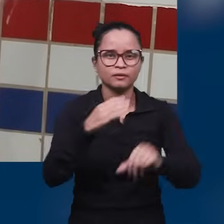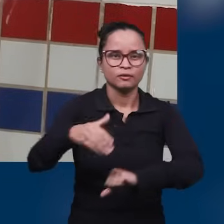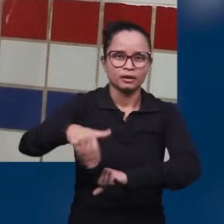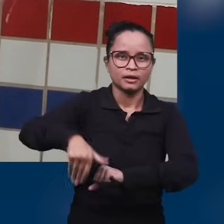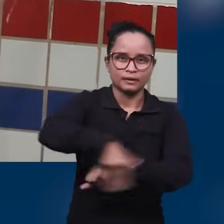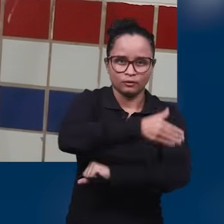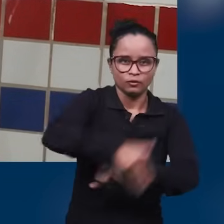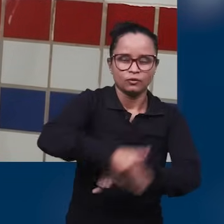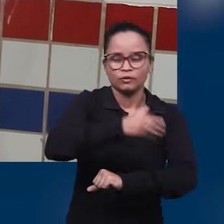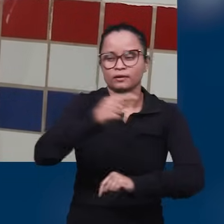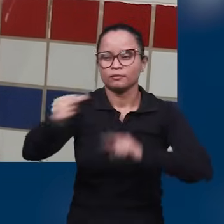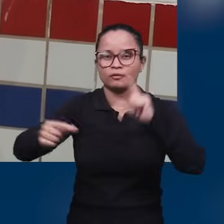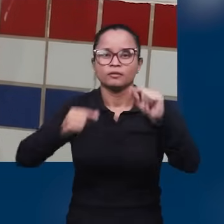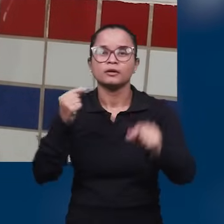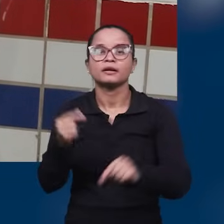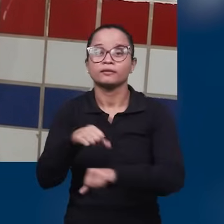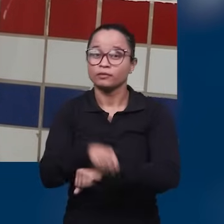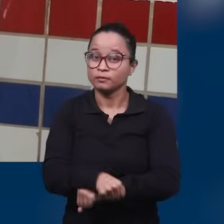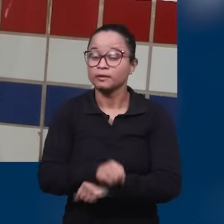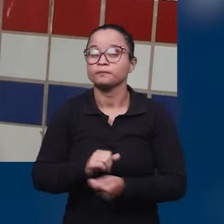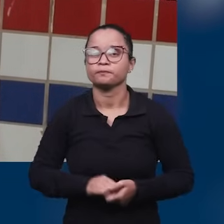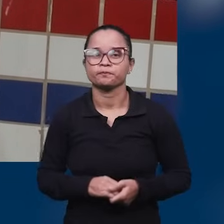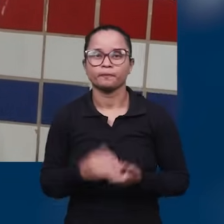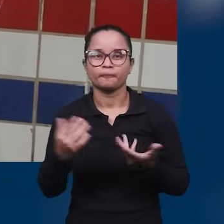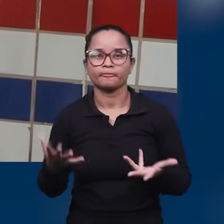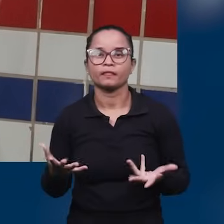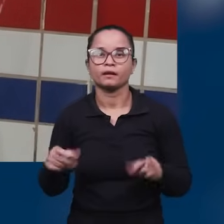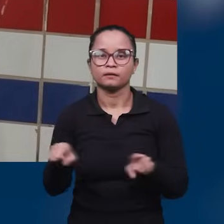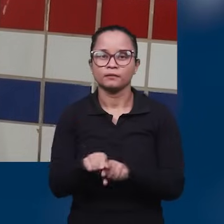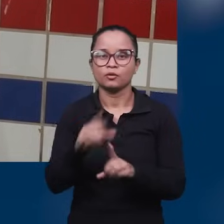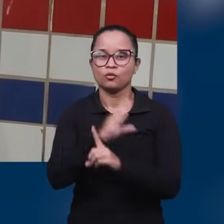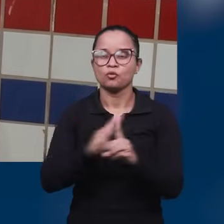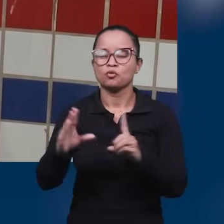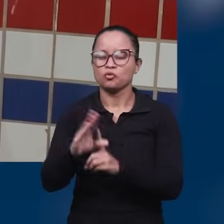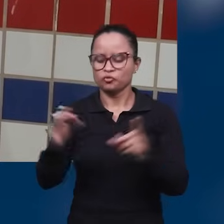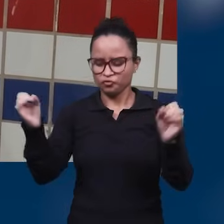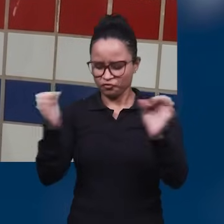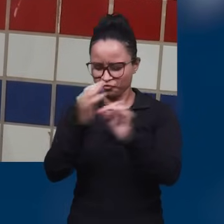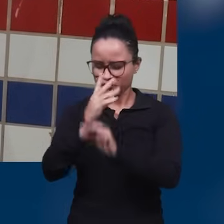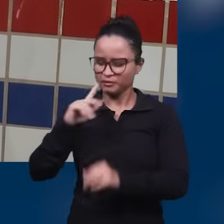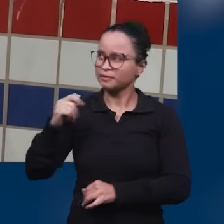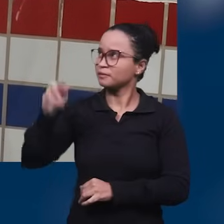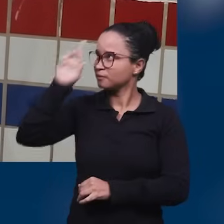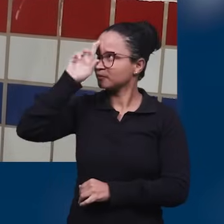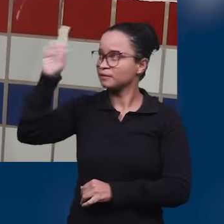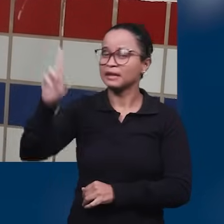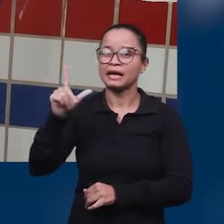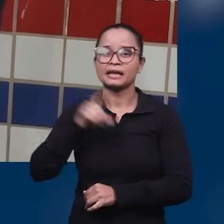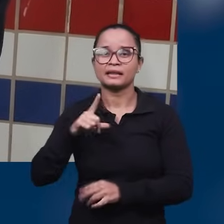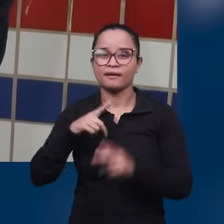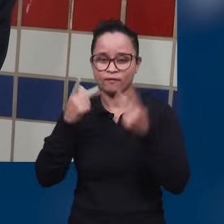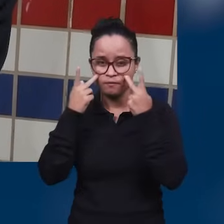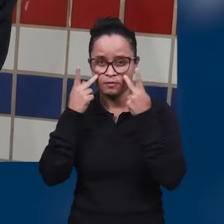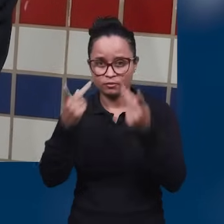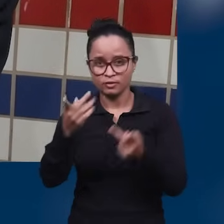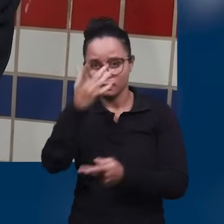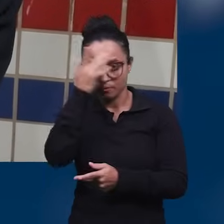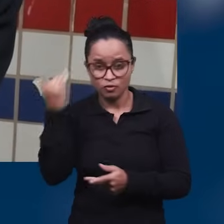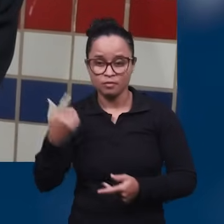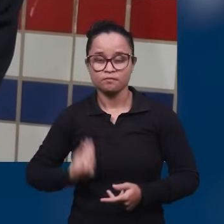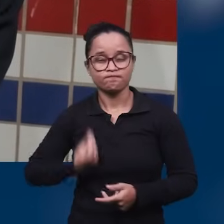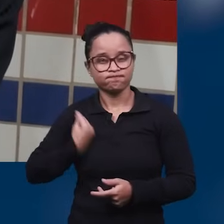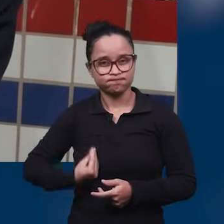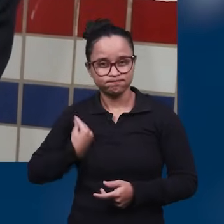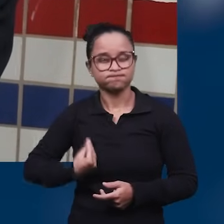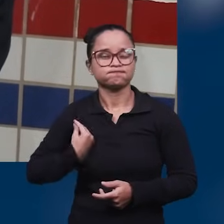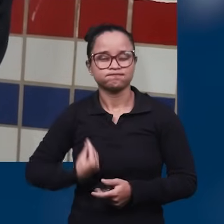fizemos um culto de glorificação ao Senhor, de onde teve visitantes presentes e a presença especial do Espírito Santo do Senhor